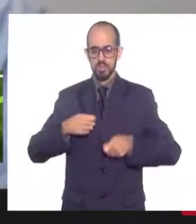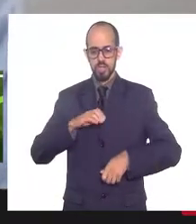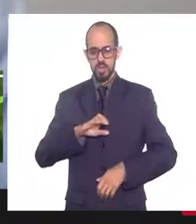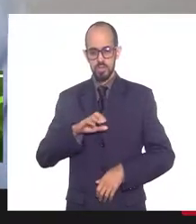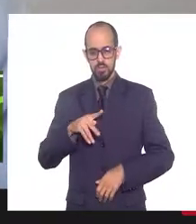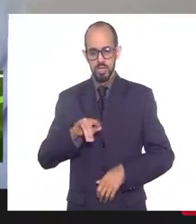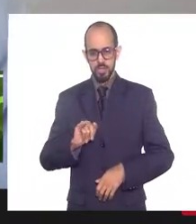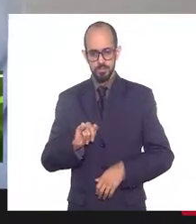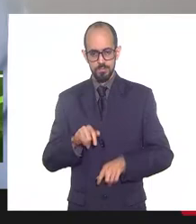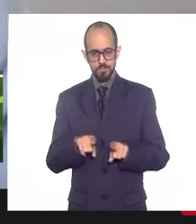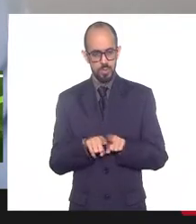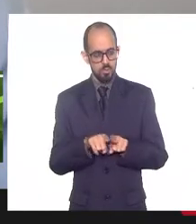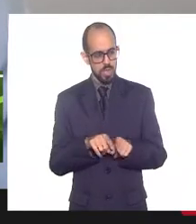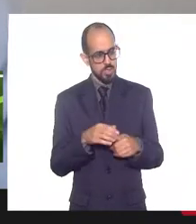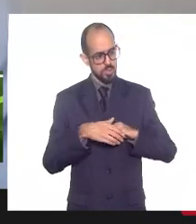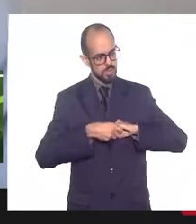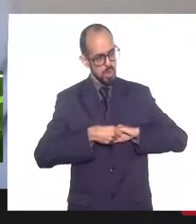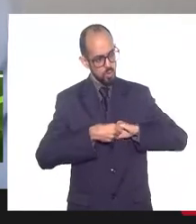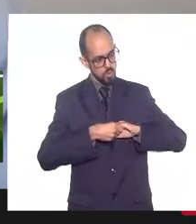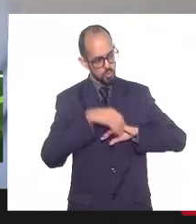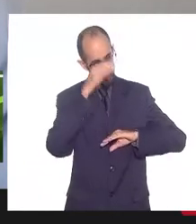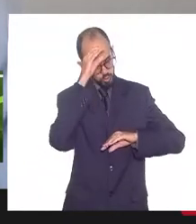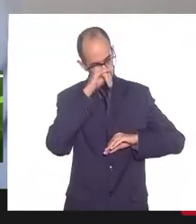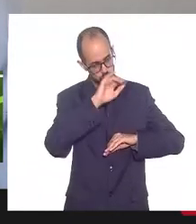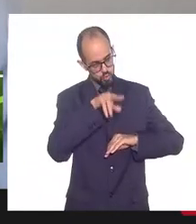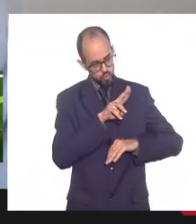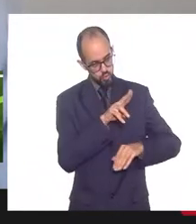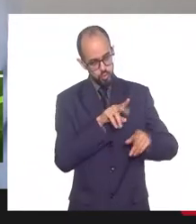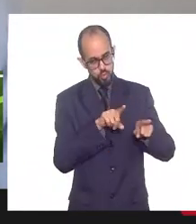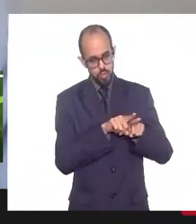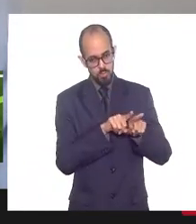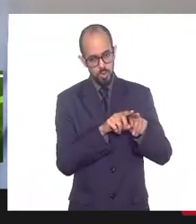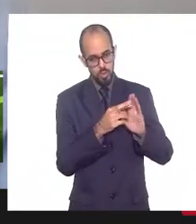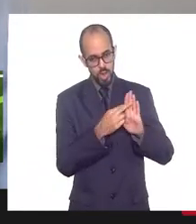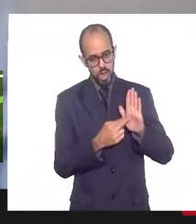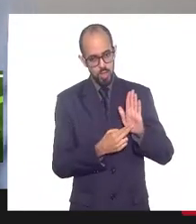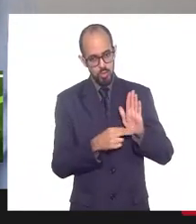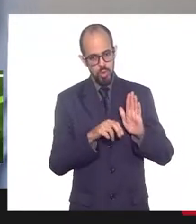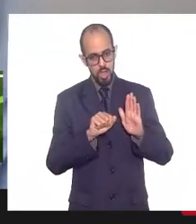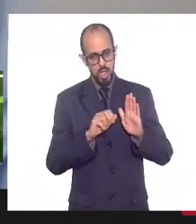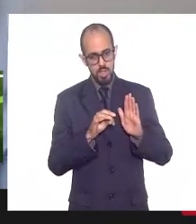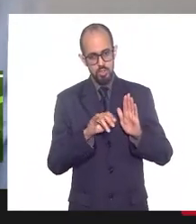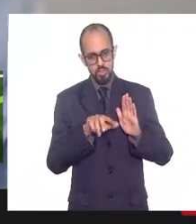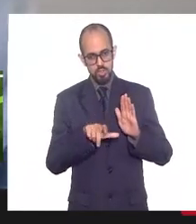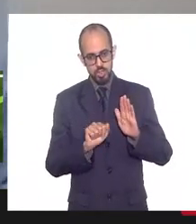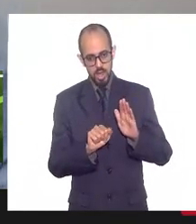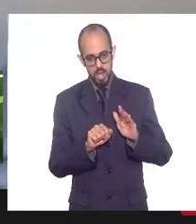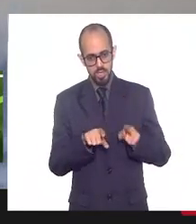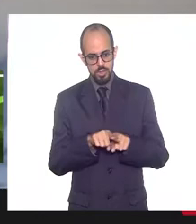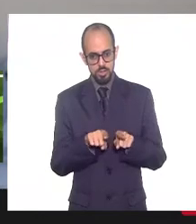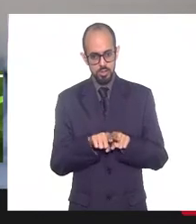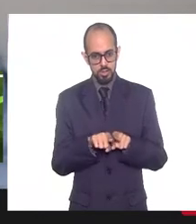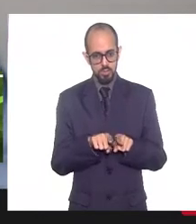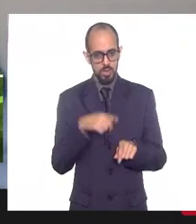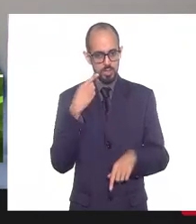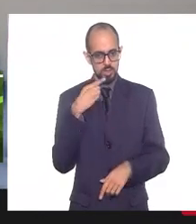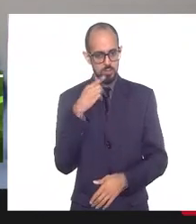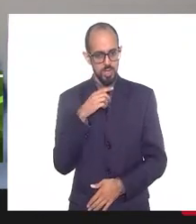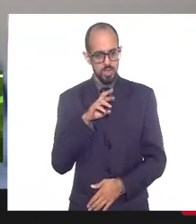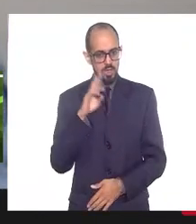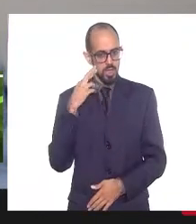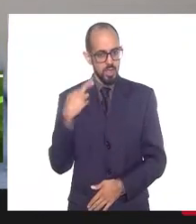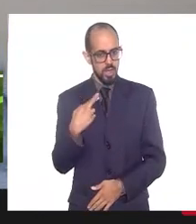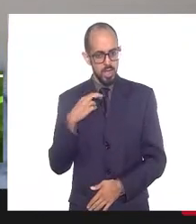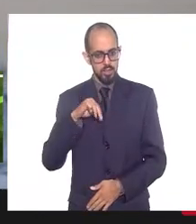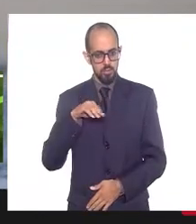deputada Tiaju, saúdo o relator, profundo conhecedor da matéria, deputado Átila Nunes, e as deputadas Renata Souza e